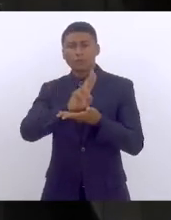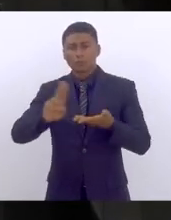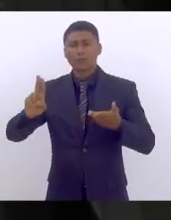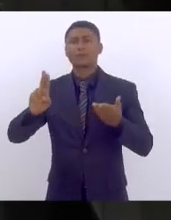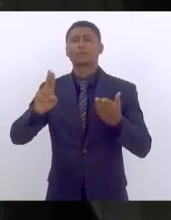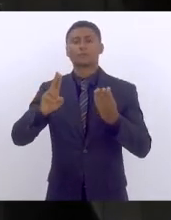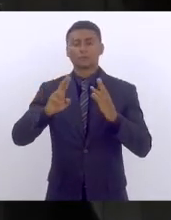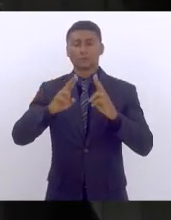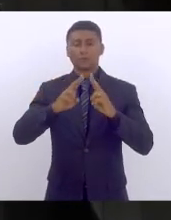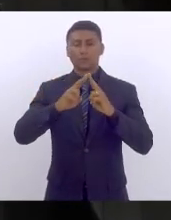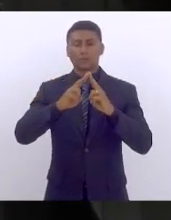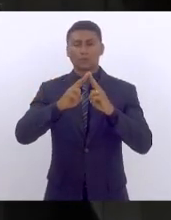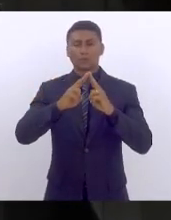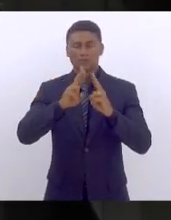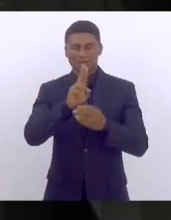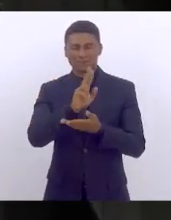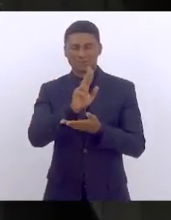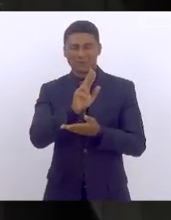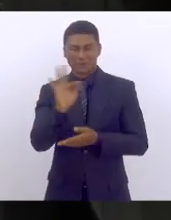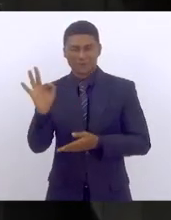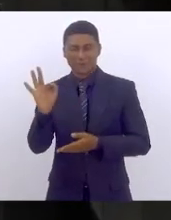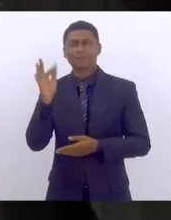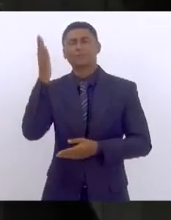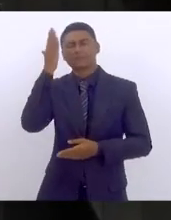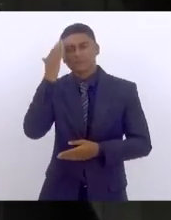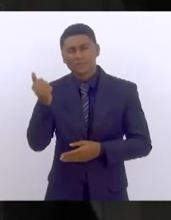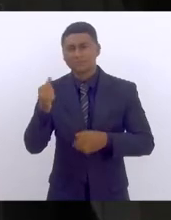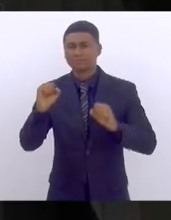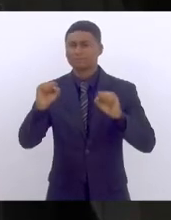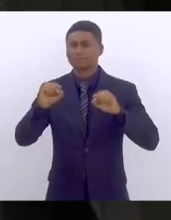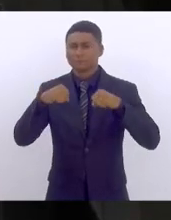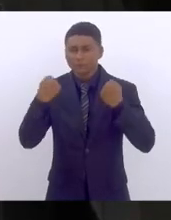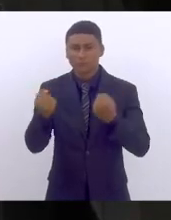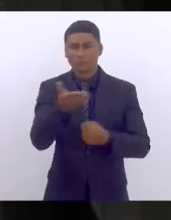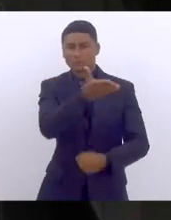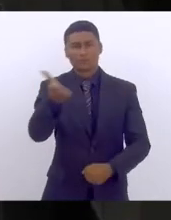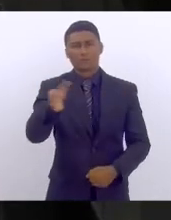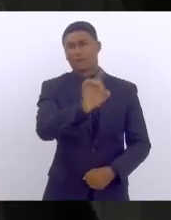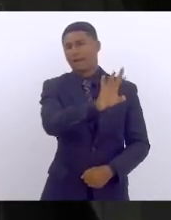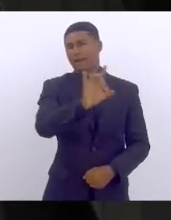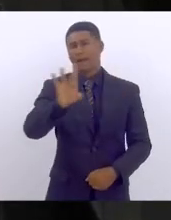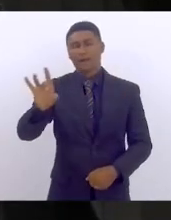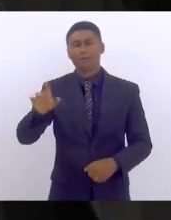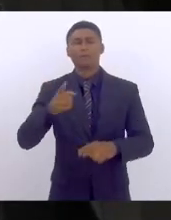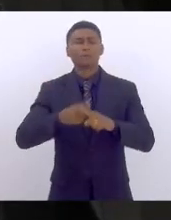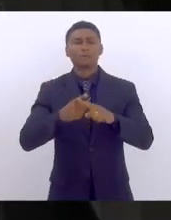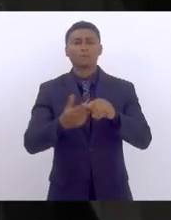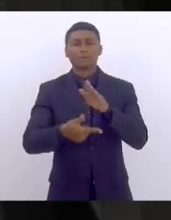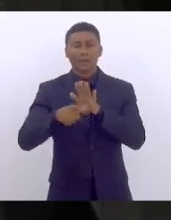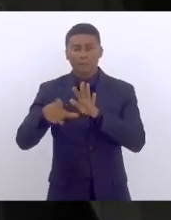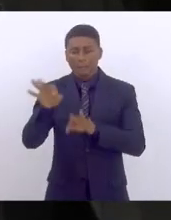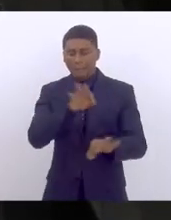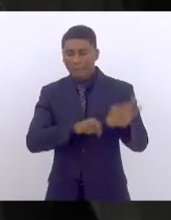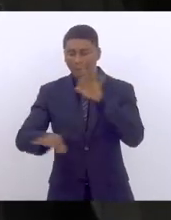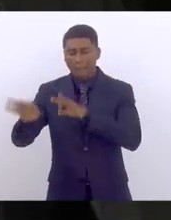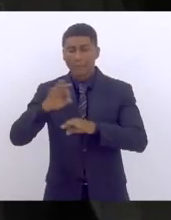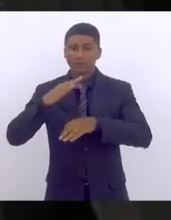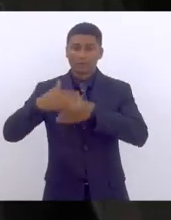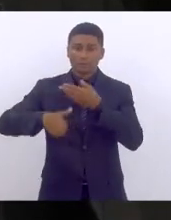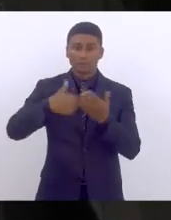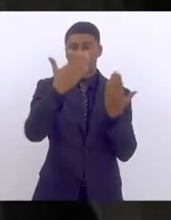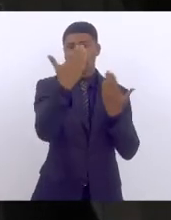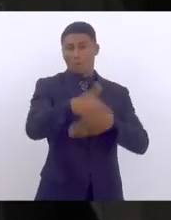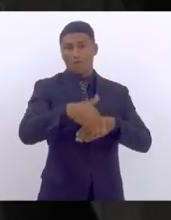Fluminense, sei muito bem o que significa o esforço de cada um de vocês para se preparar para prestar um concurso público, o